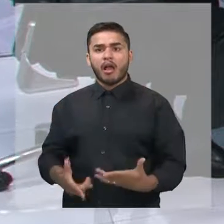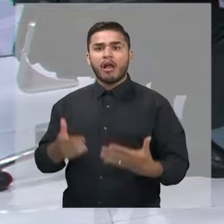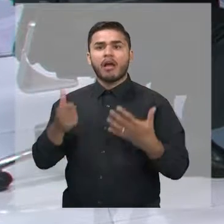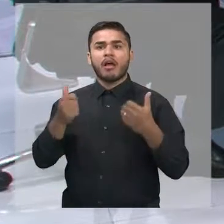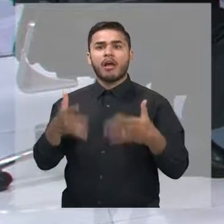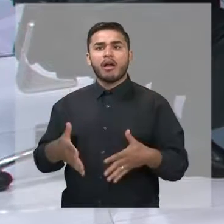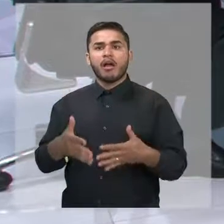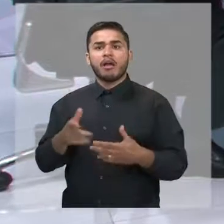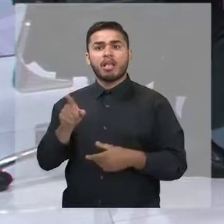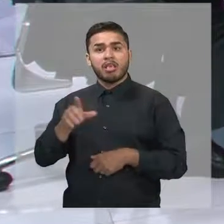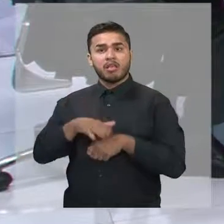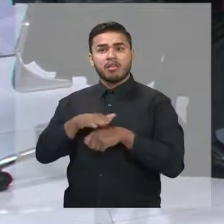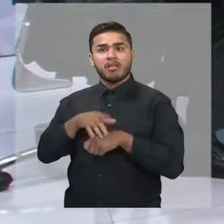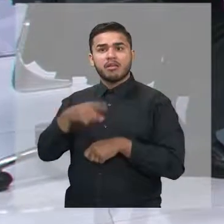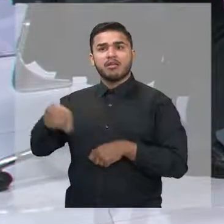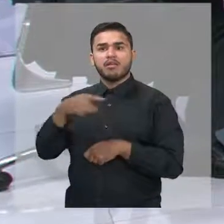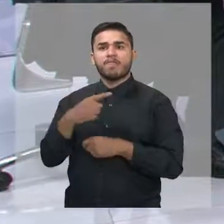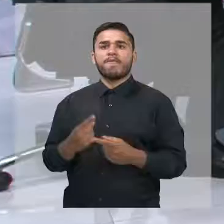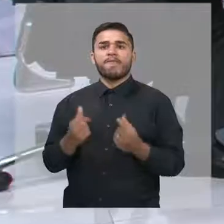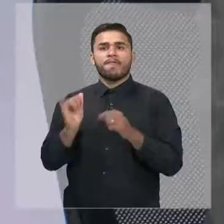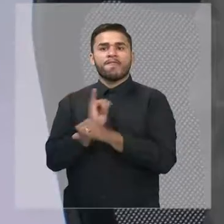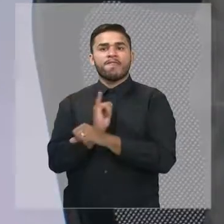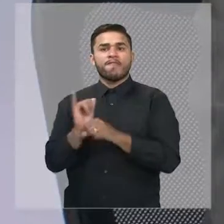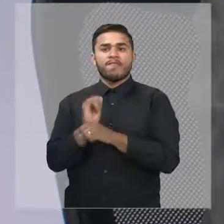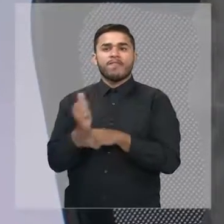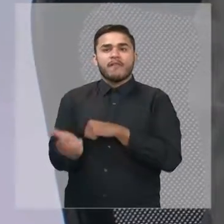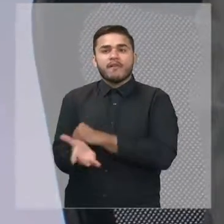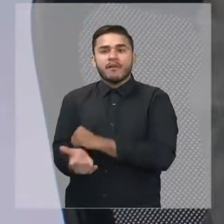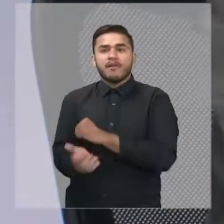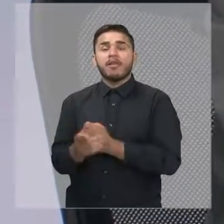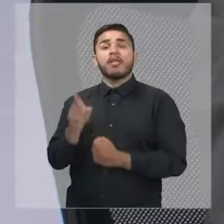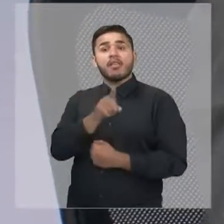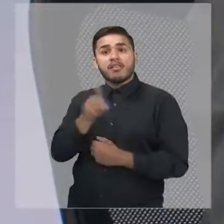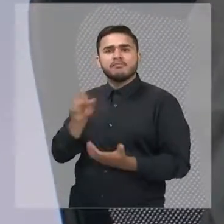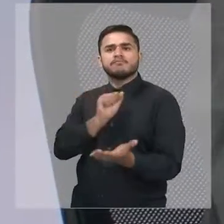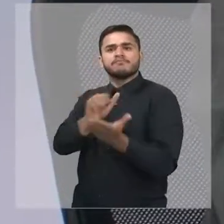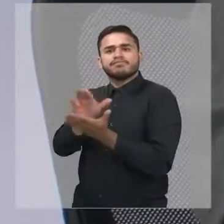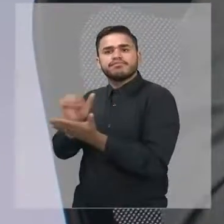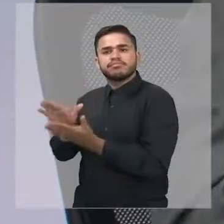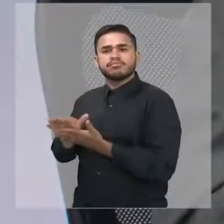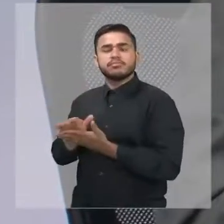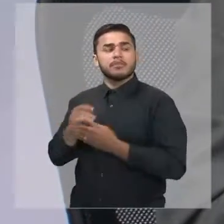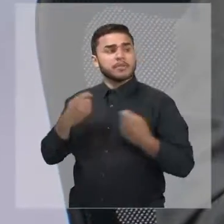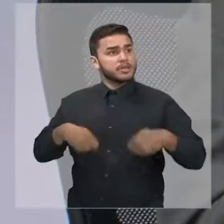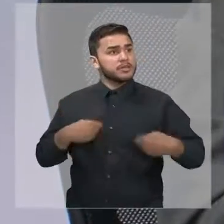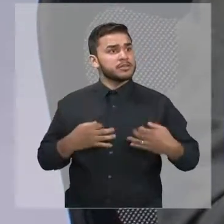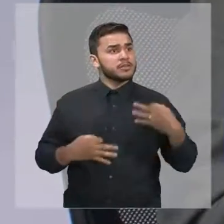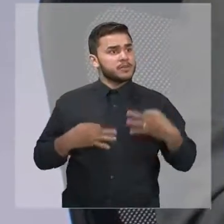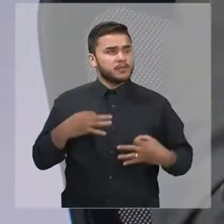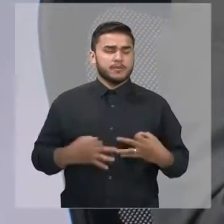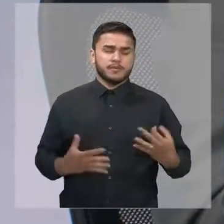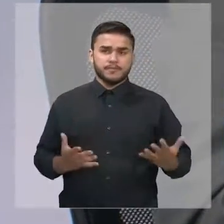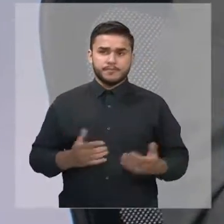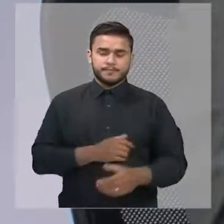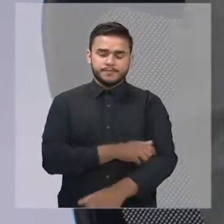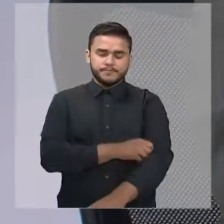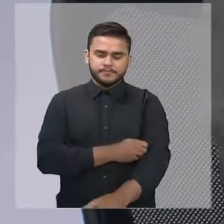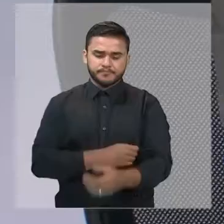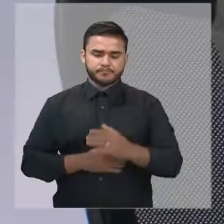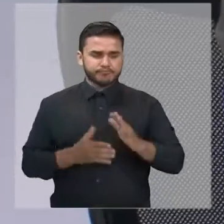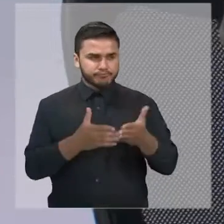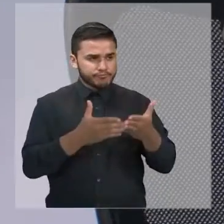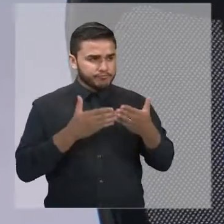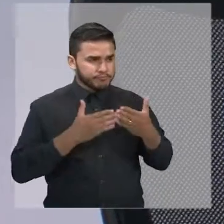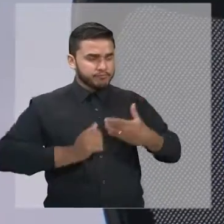uma carona aqui na fala do professor Djalma, né, com relação à questão da educação, que aí que a gente olha para o Brasil, a gente tem